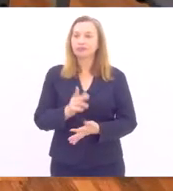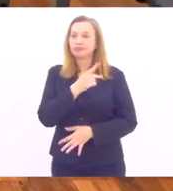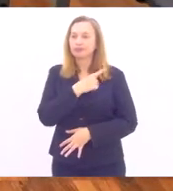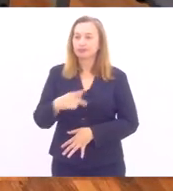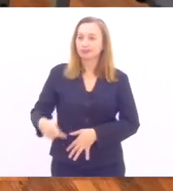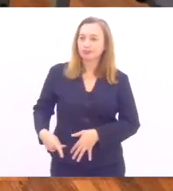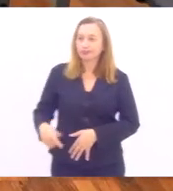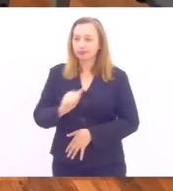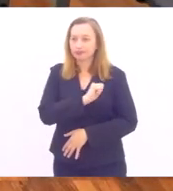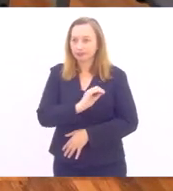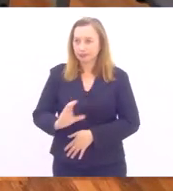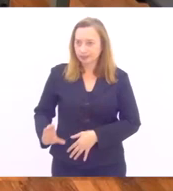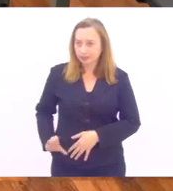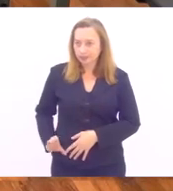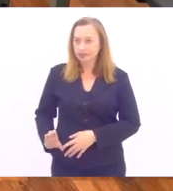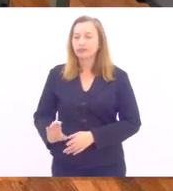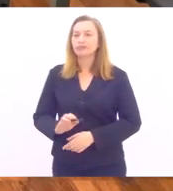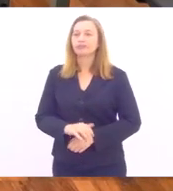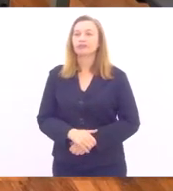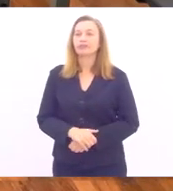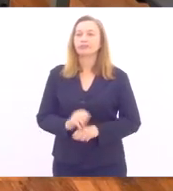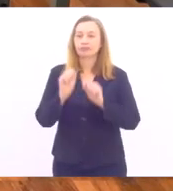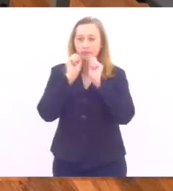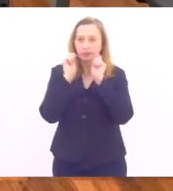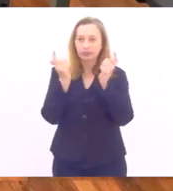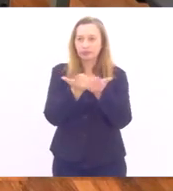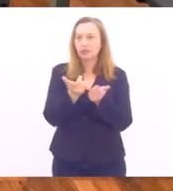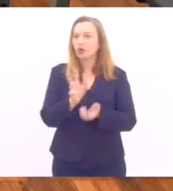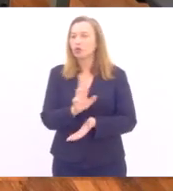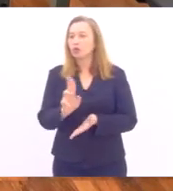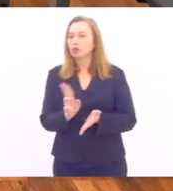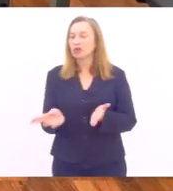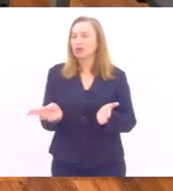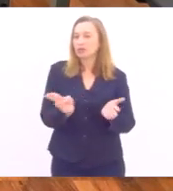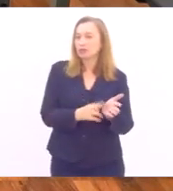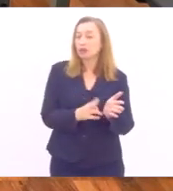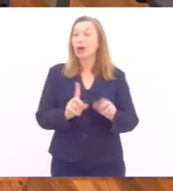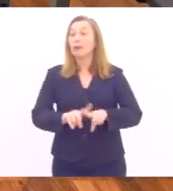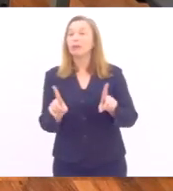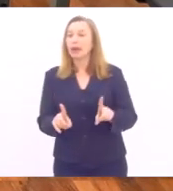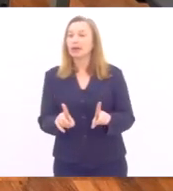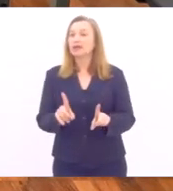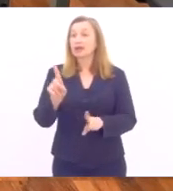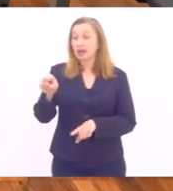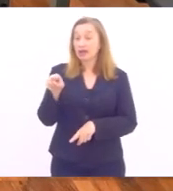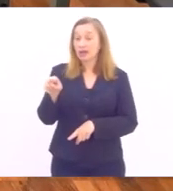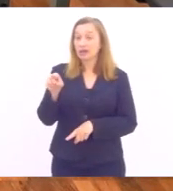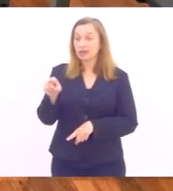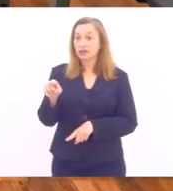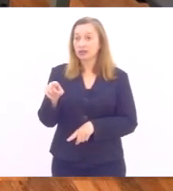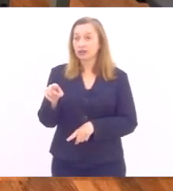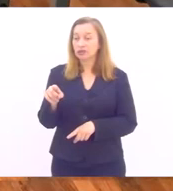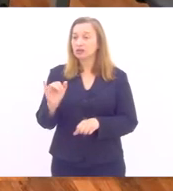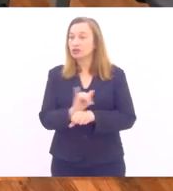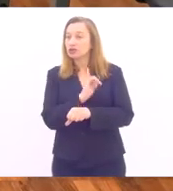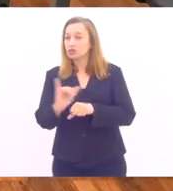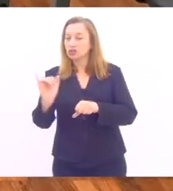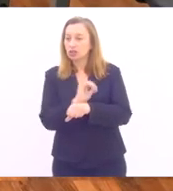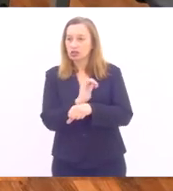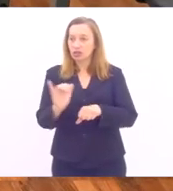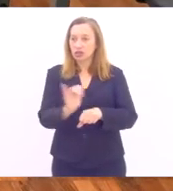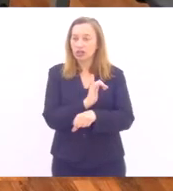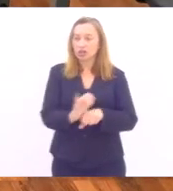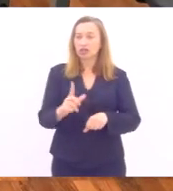da Alerj, André Siciliano, não consta o nome dele, mas ele é um dos articuladores desse